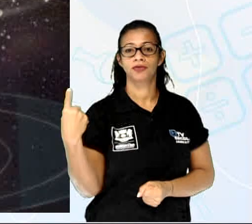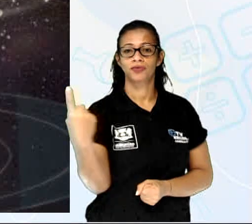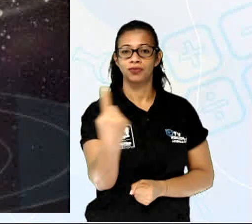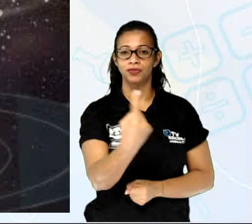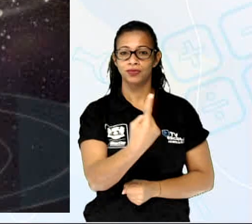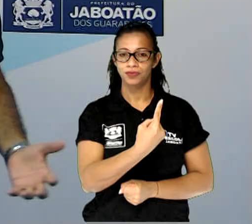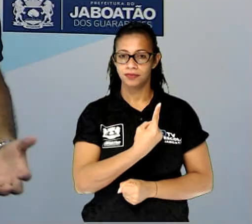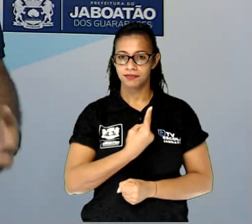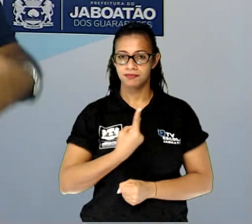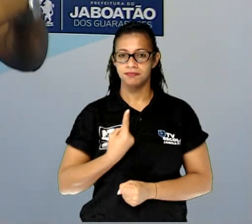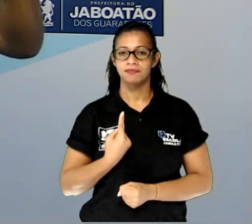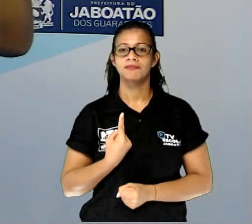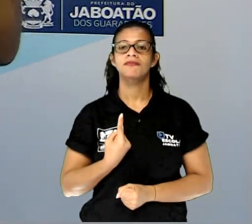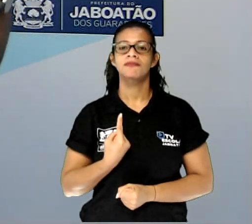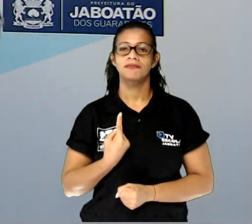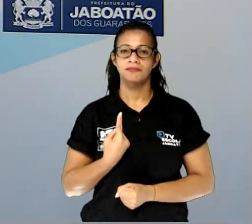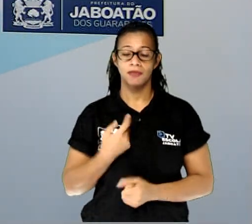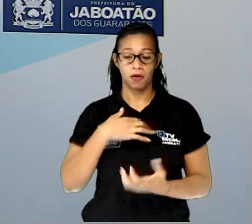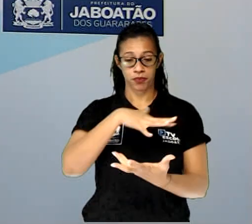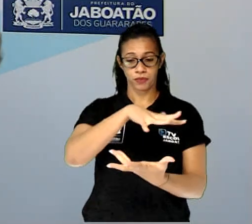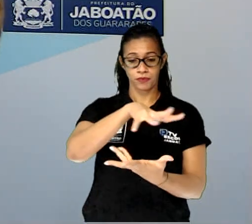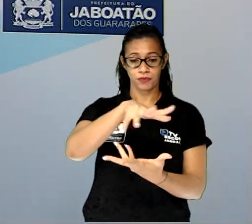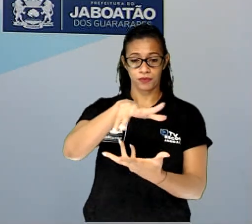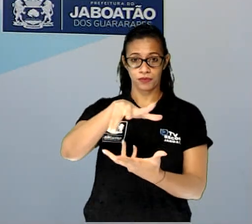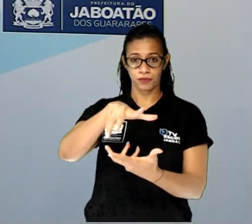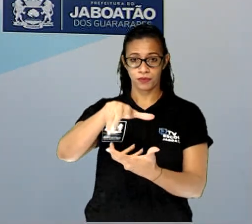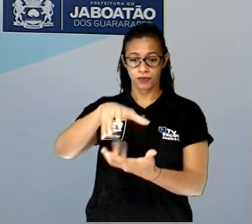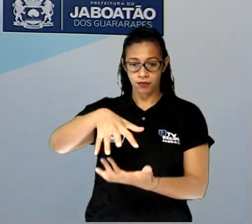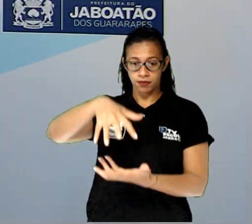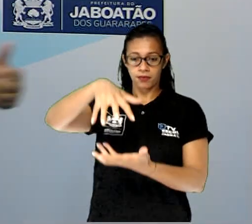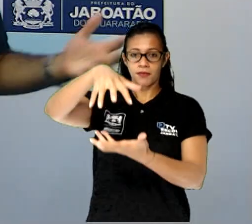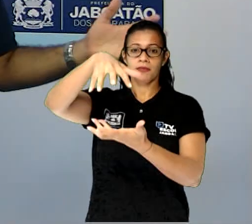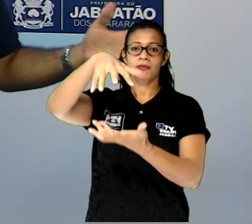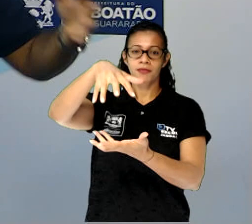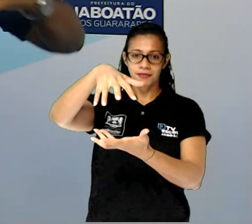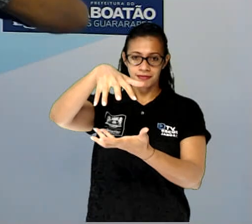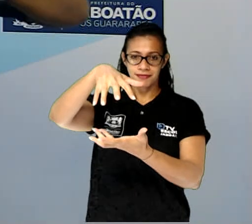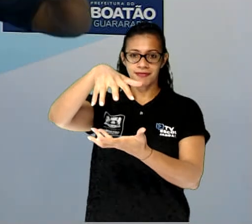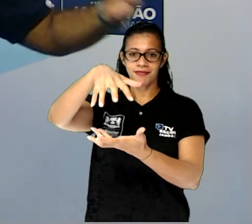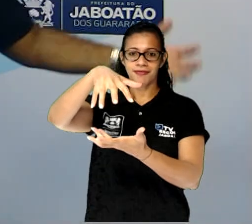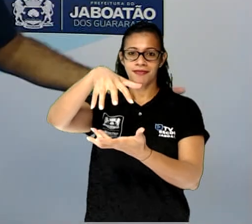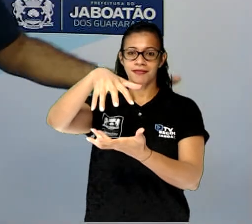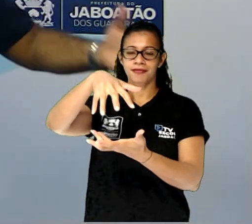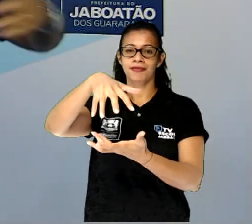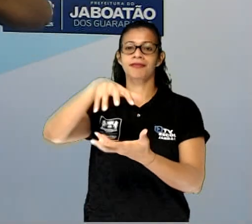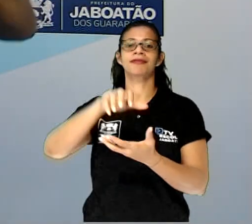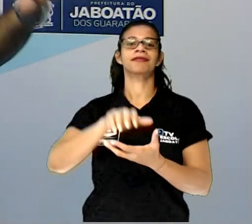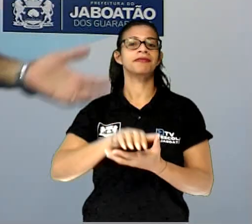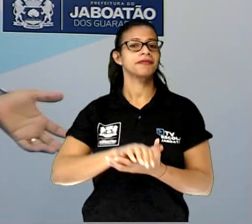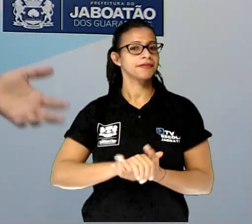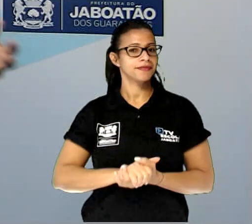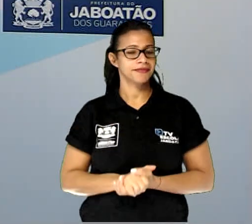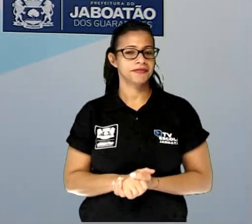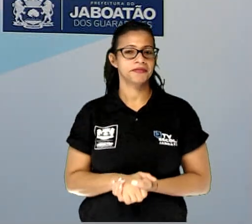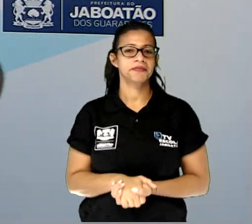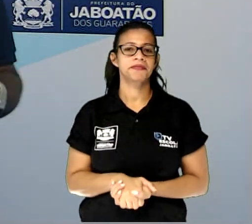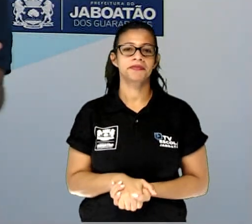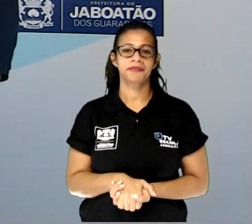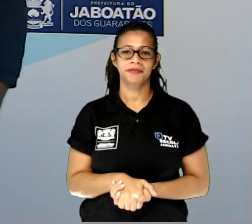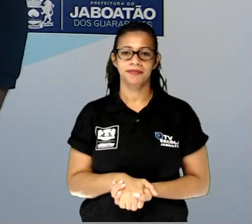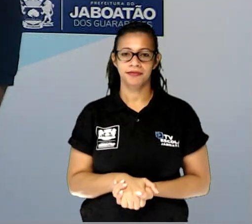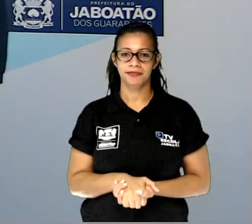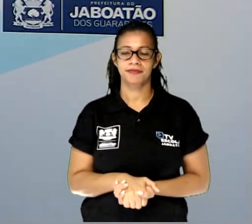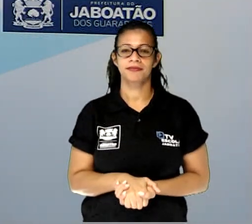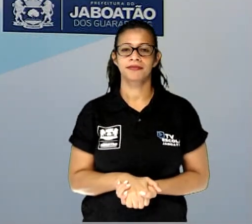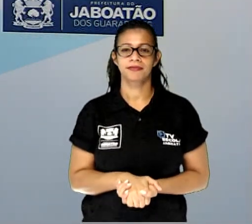que o planeta Terra, ele está suspenso no universo, né? Suspenso não, ele está, vamos dizer assim, suspenso para que você entenda. Não tem